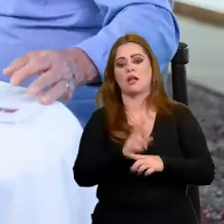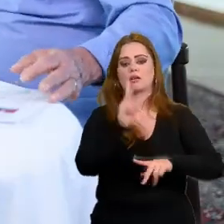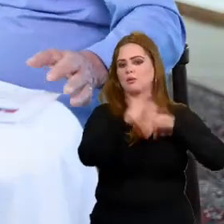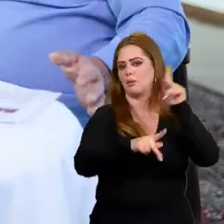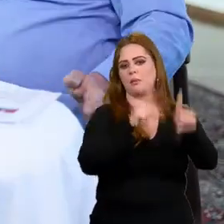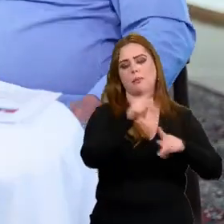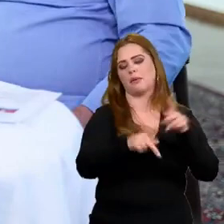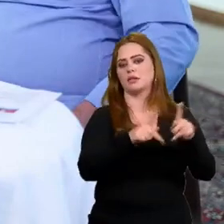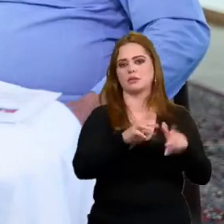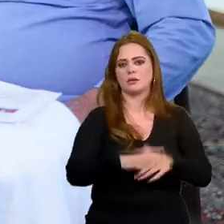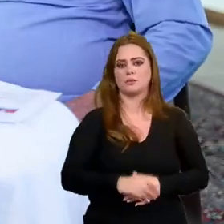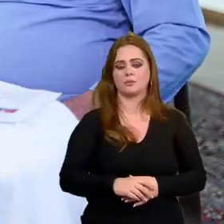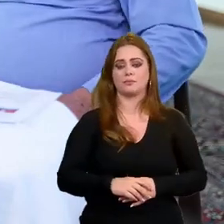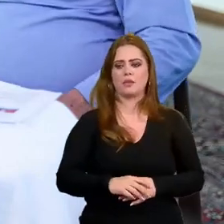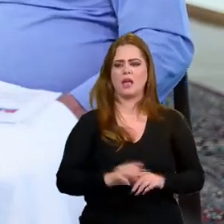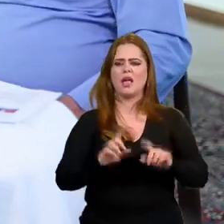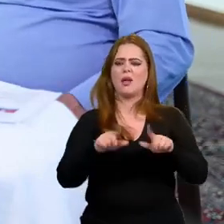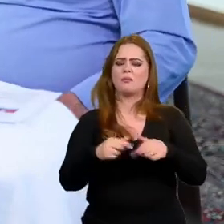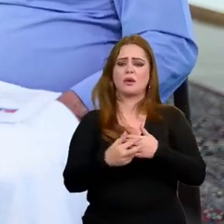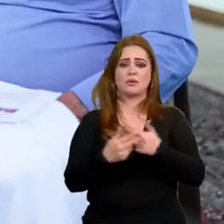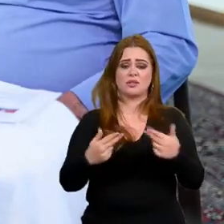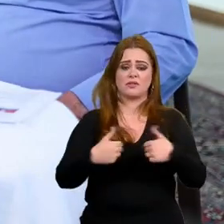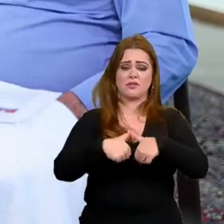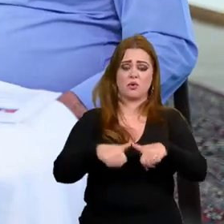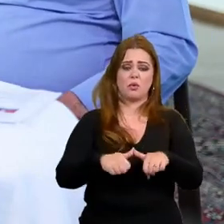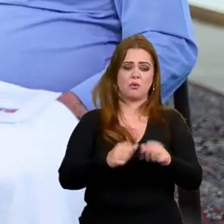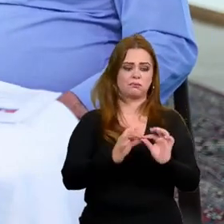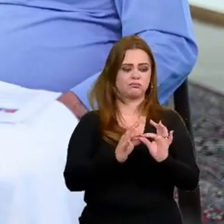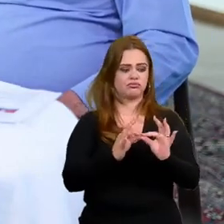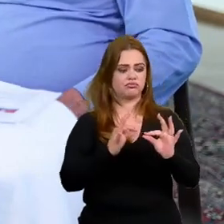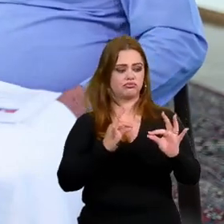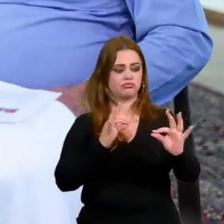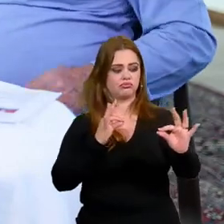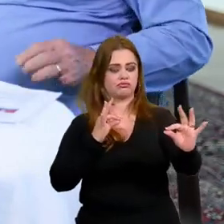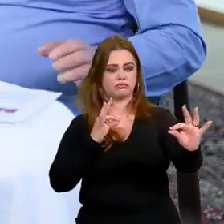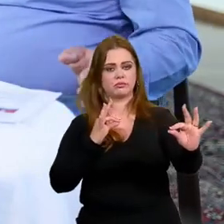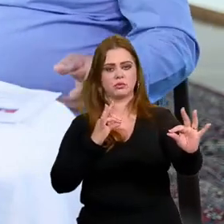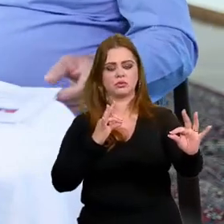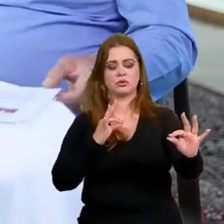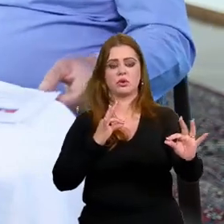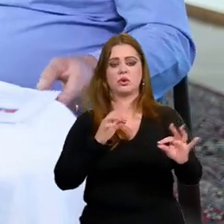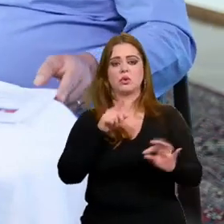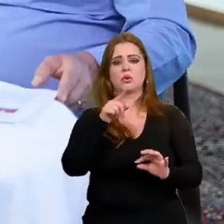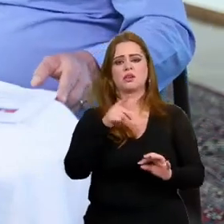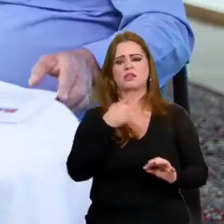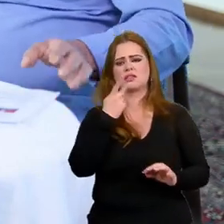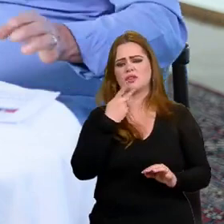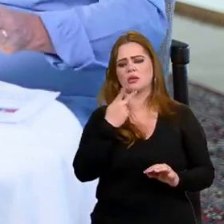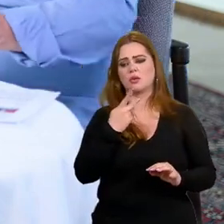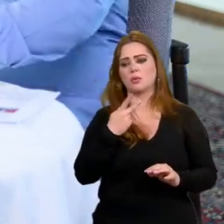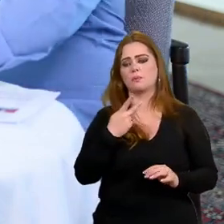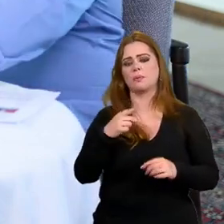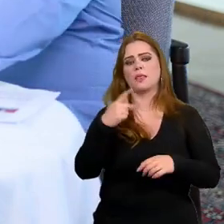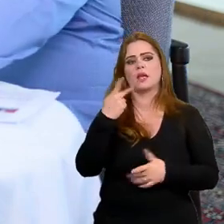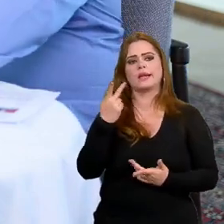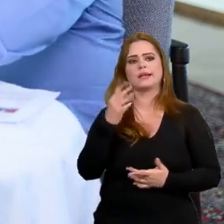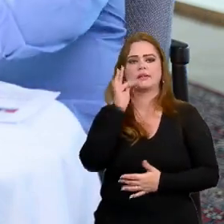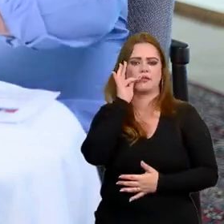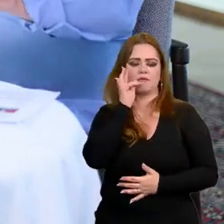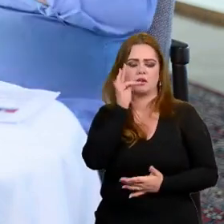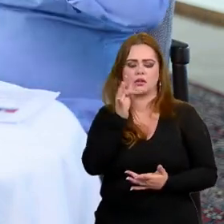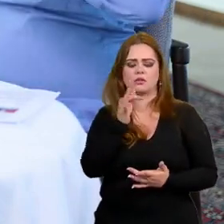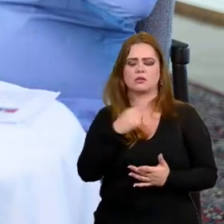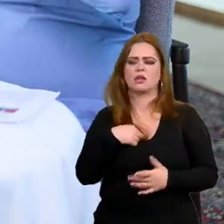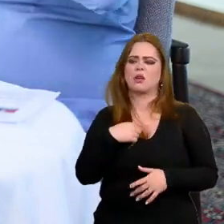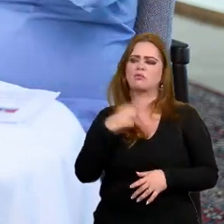afastada, né? E aí, seguindo um pouquinho, o discurso que o senhor fez em Paris, né? Que foi um discurso até curioso, para quem